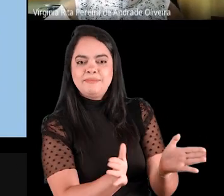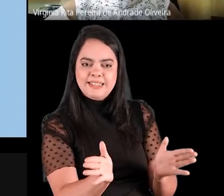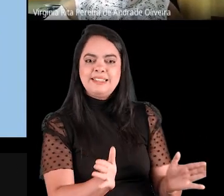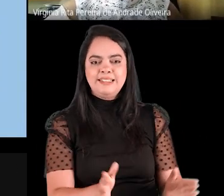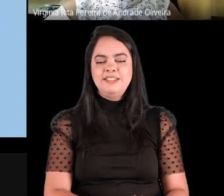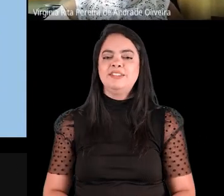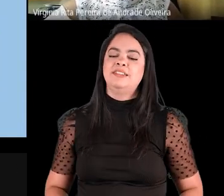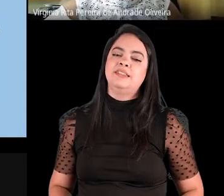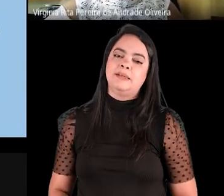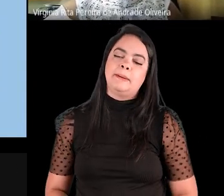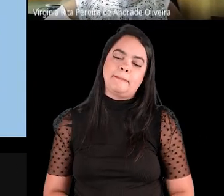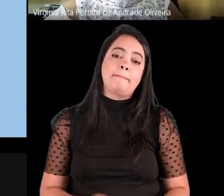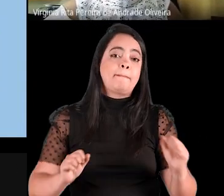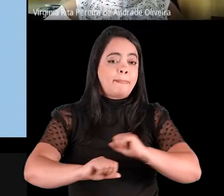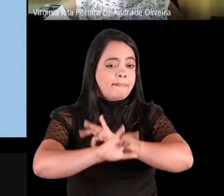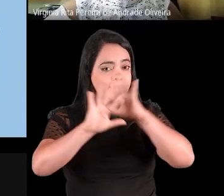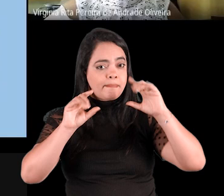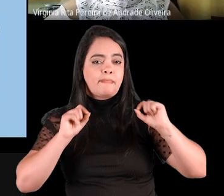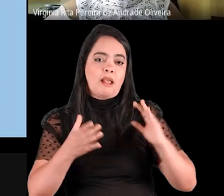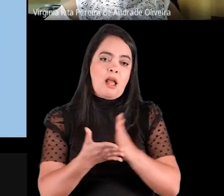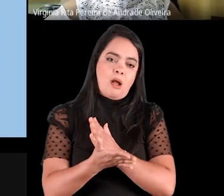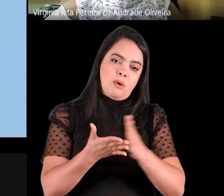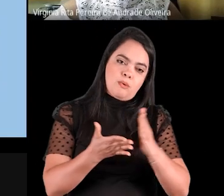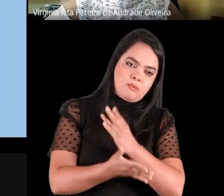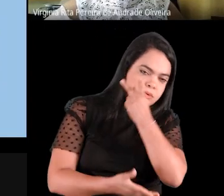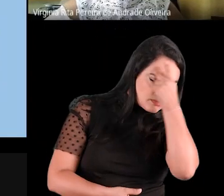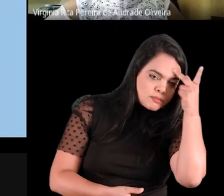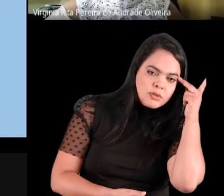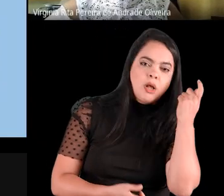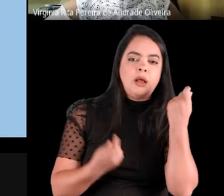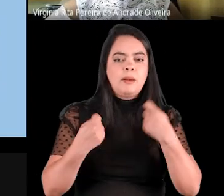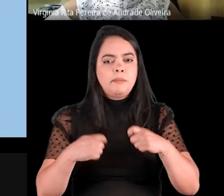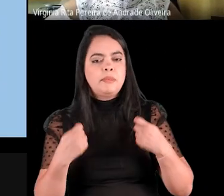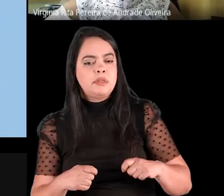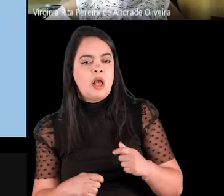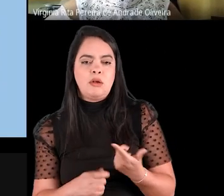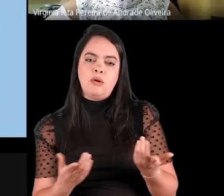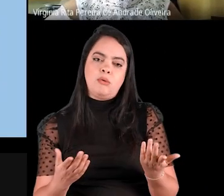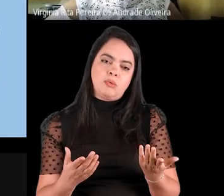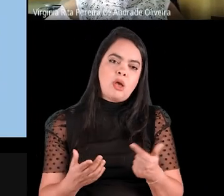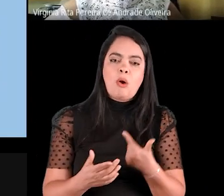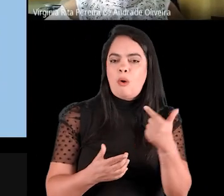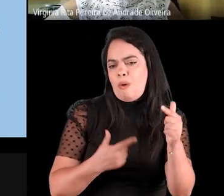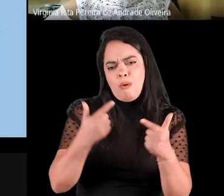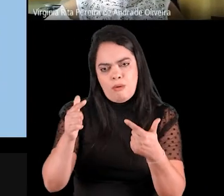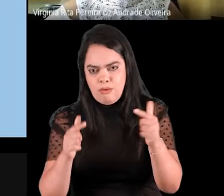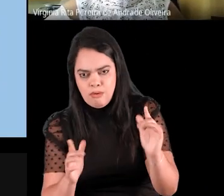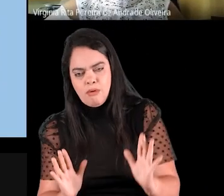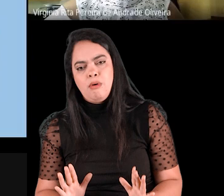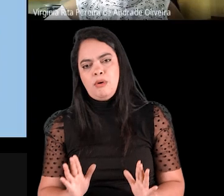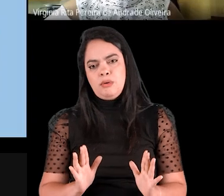pessoa, né? É claro que algumas pessoas precisarão de recursos para além disso, né? Mas